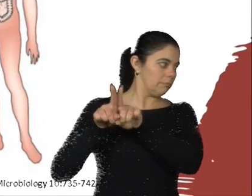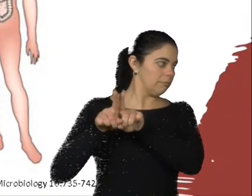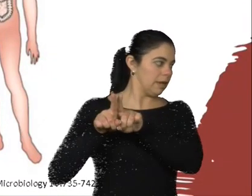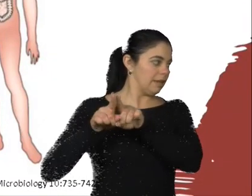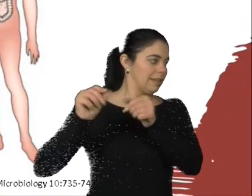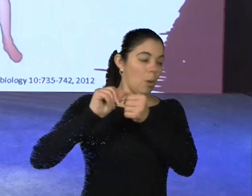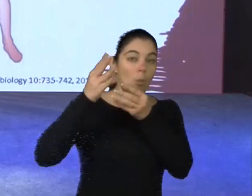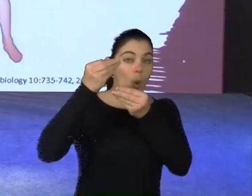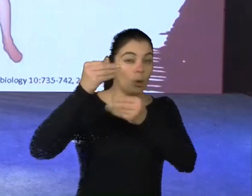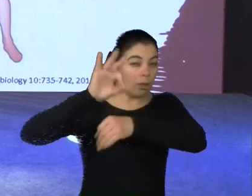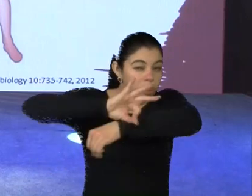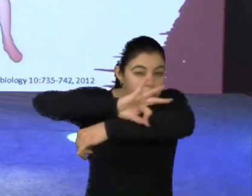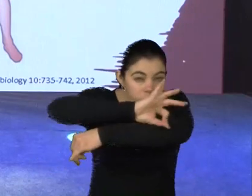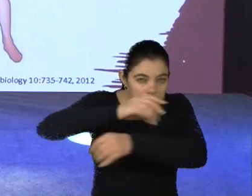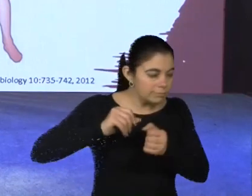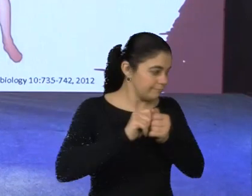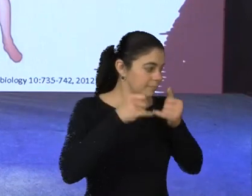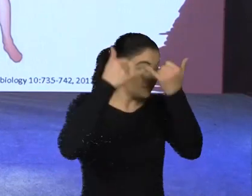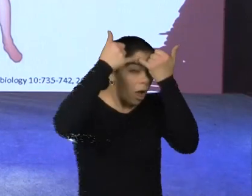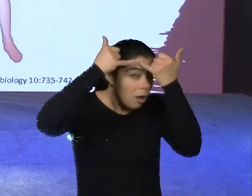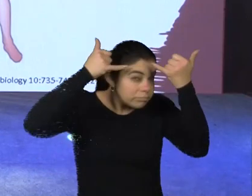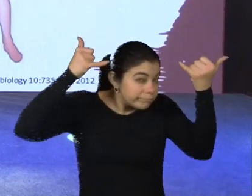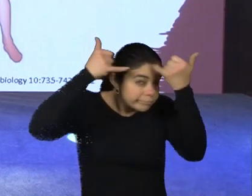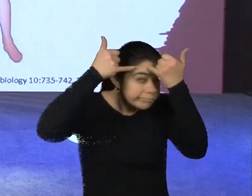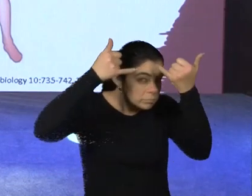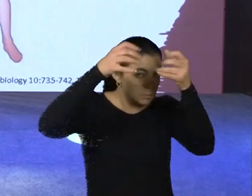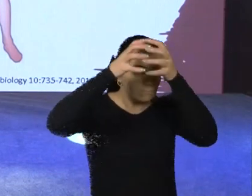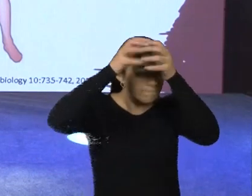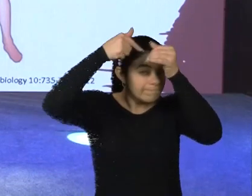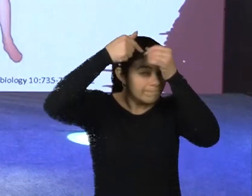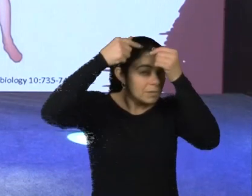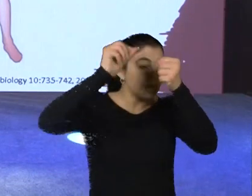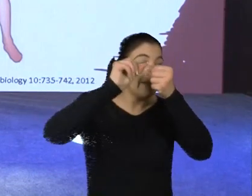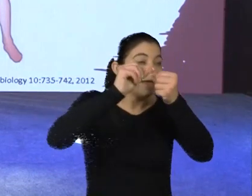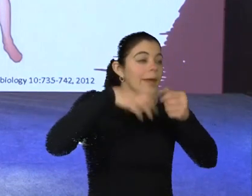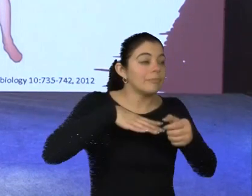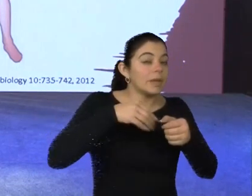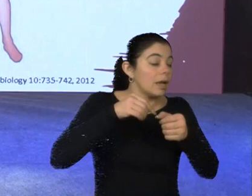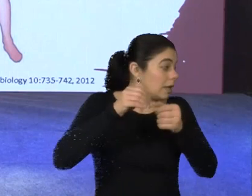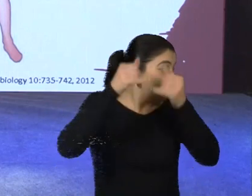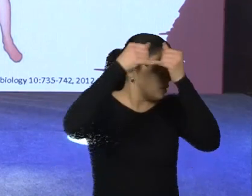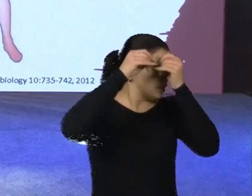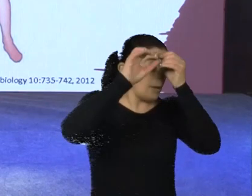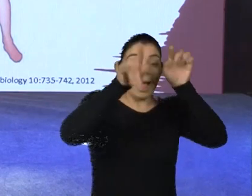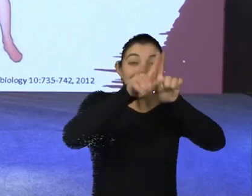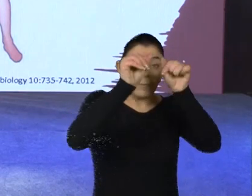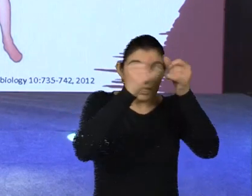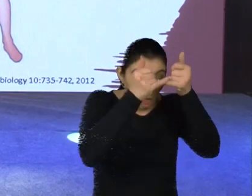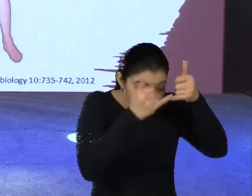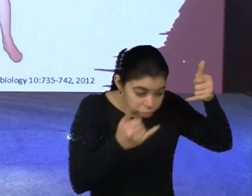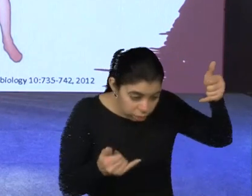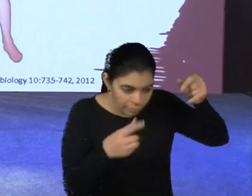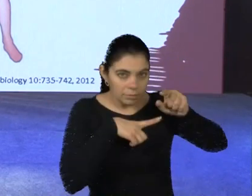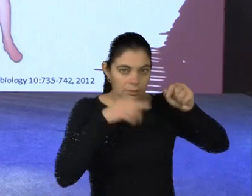estão vendo aqui é a célula da nossa mucosa intestinal. Mucosa intestinal é dentro do intestino. E aí